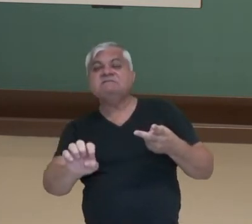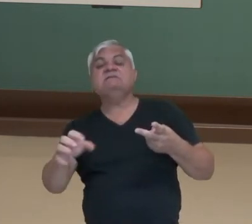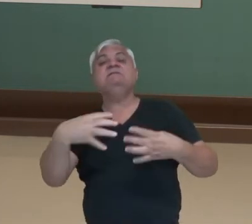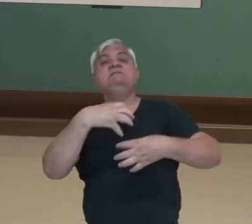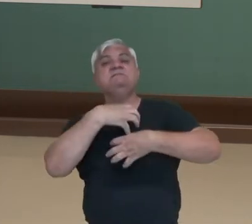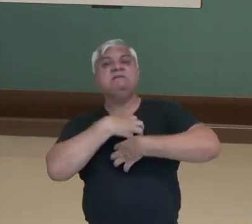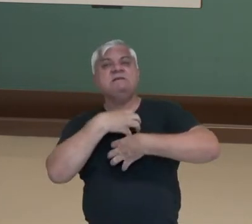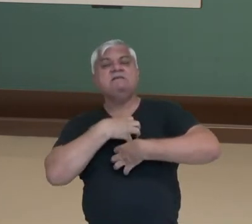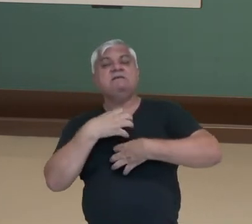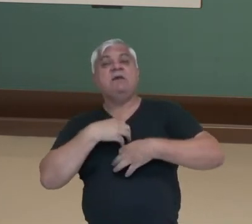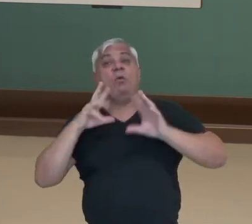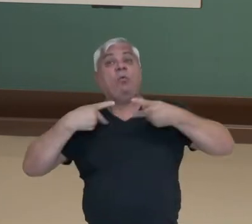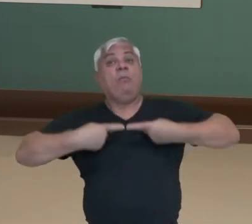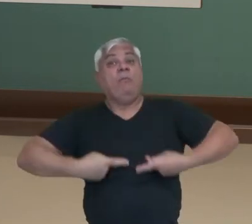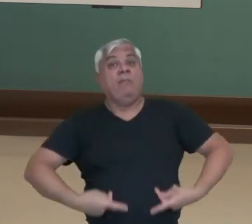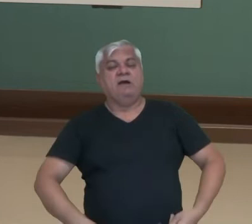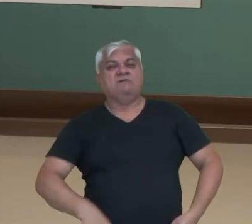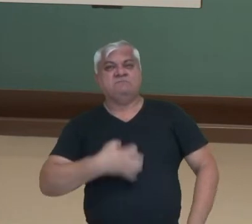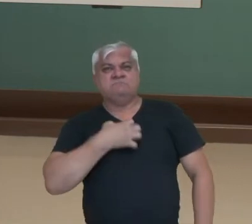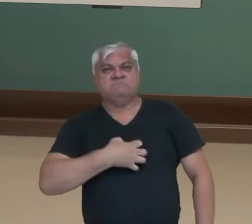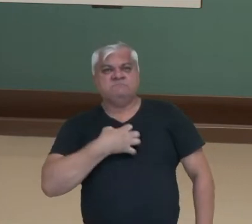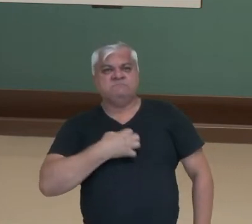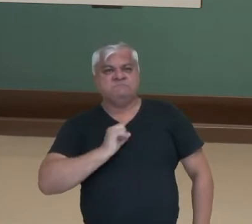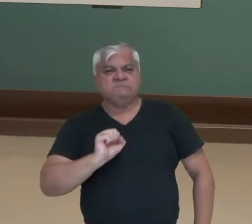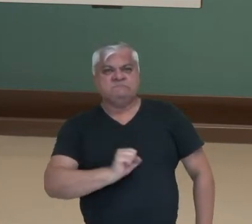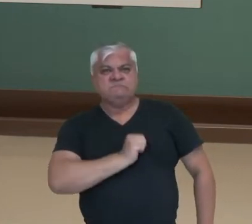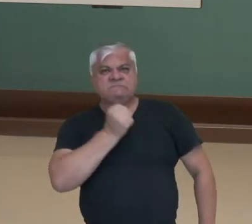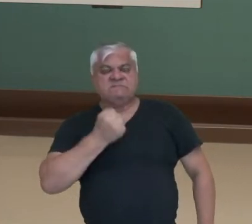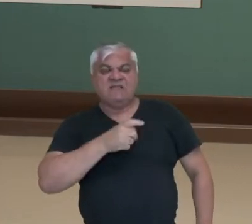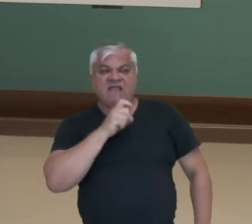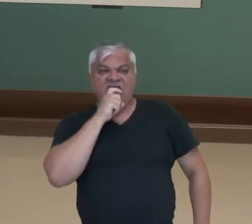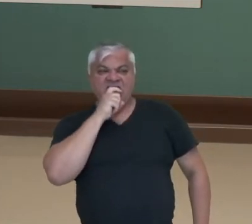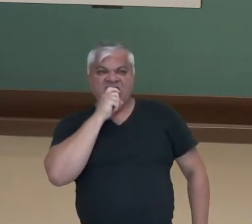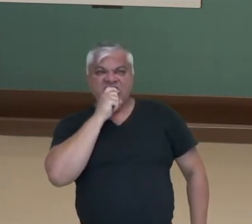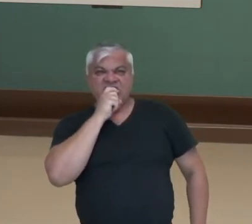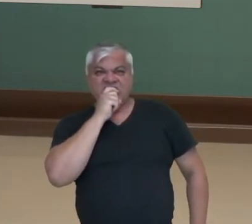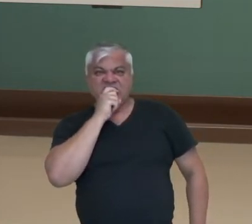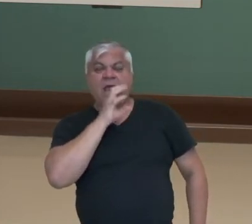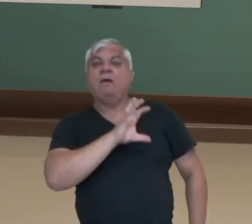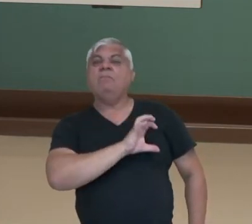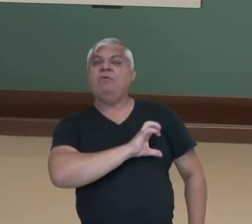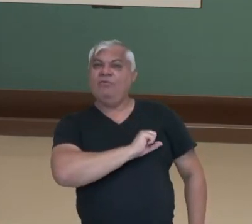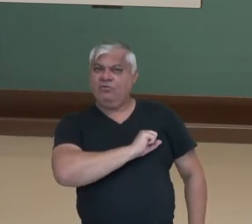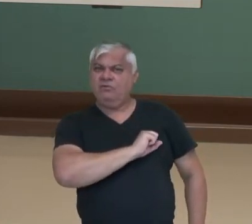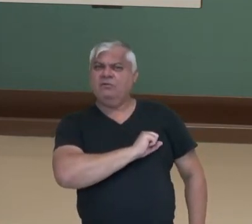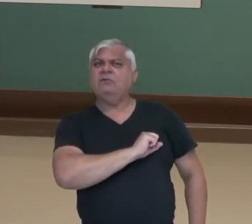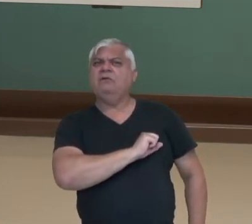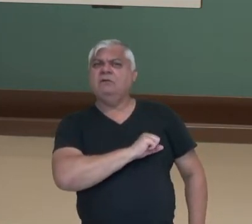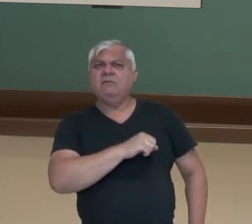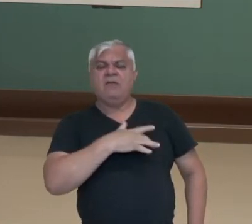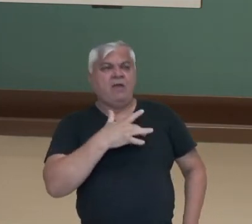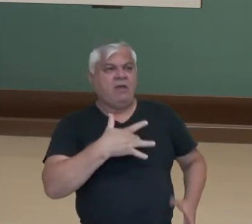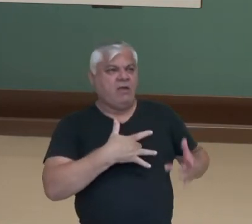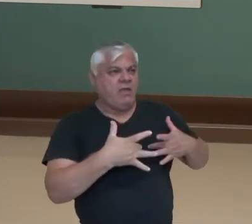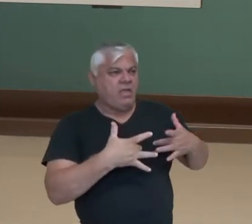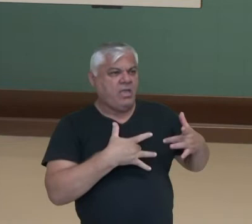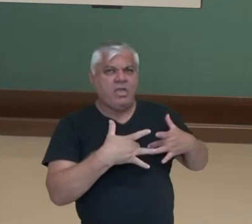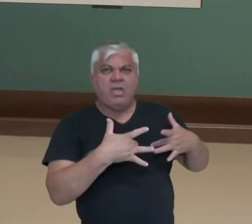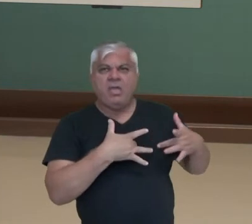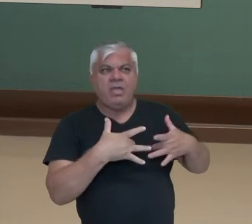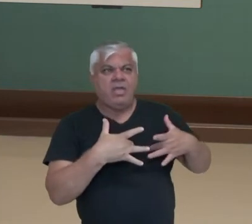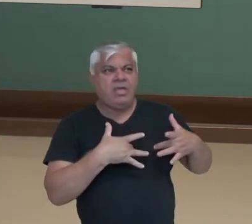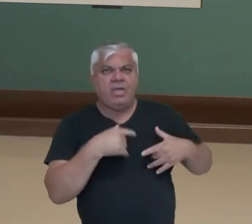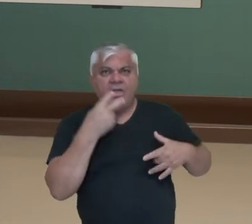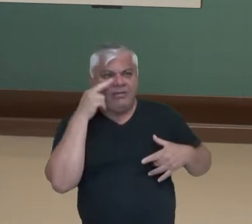sentimentos humanos. Então eles sentem raiva, ódio, inveja e amor também. E se apaixonam por mortais, por